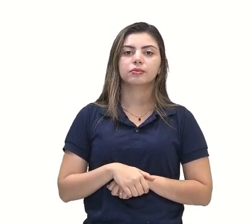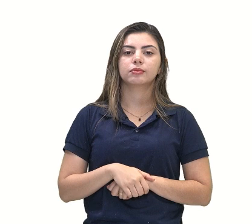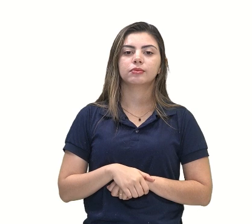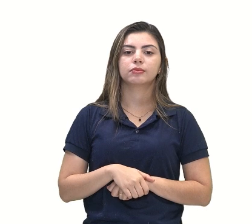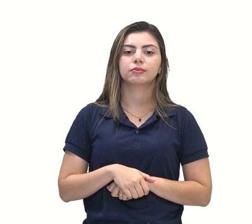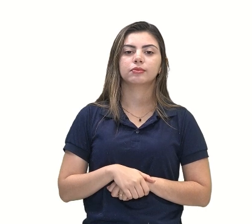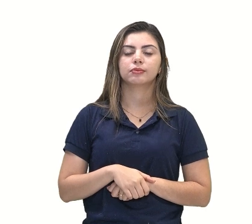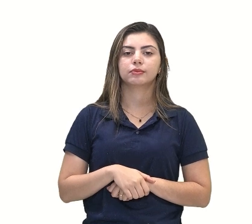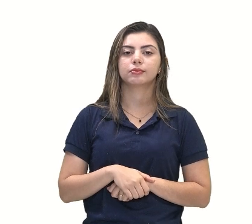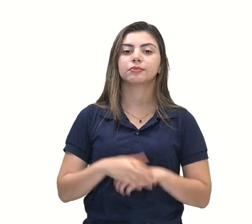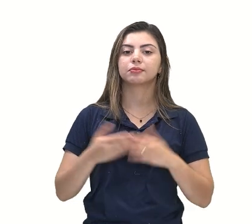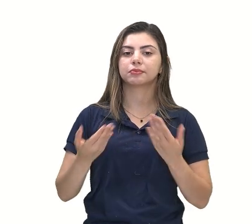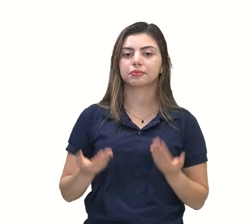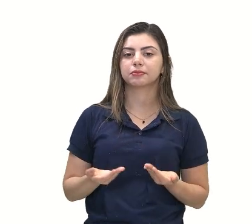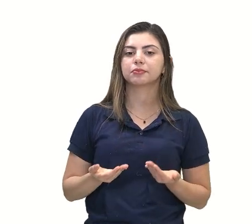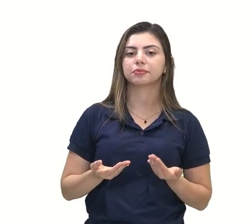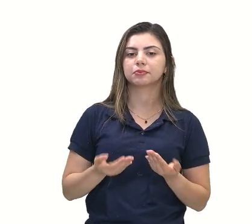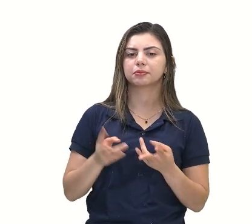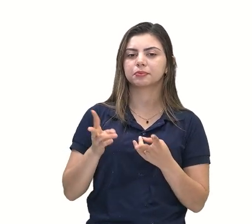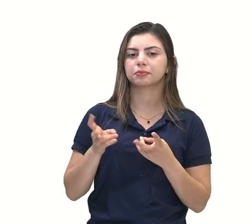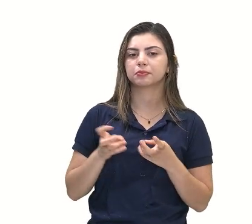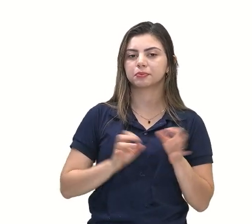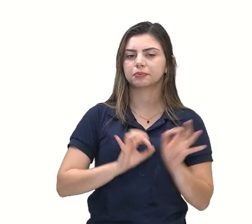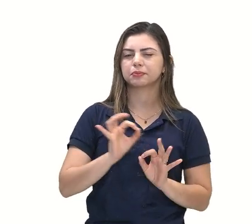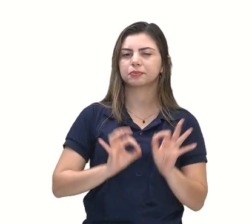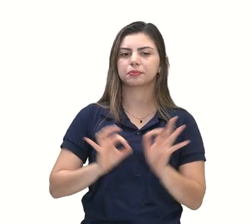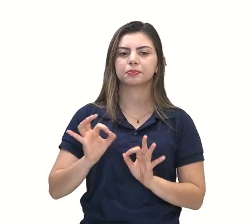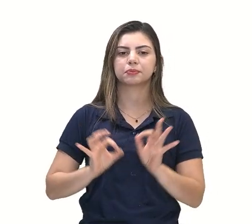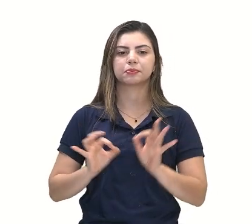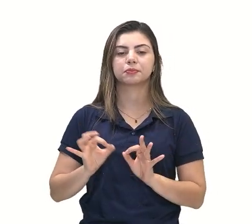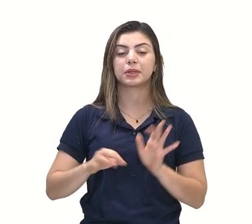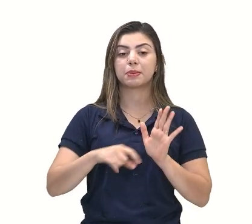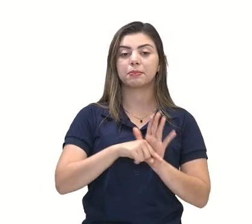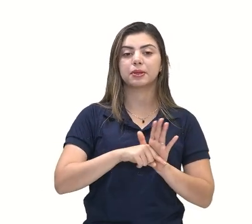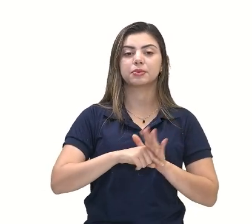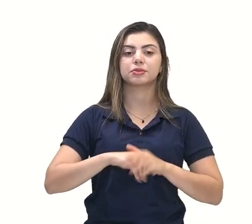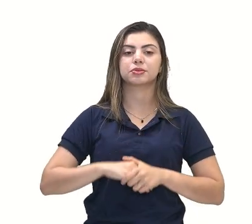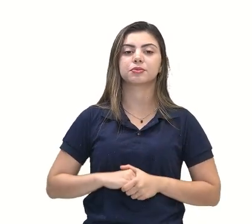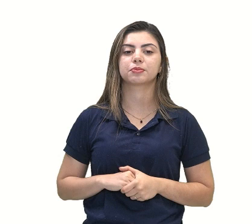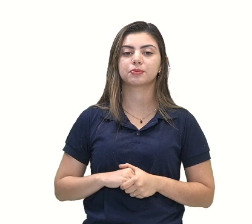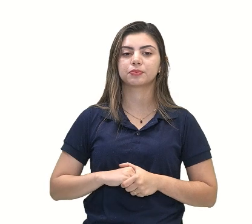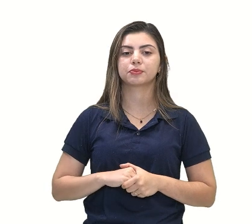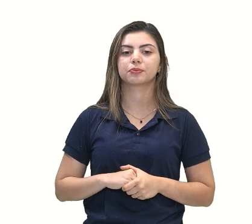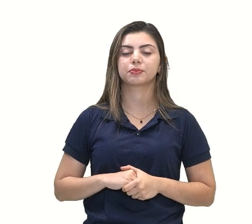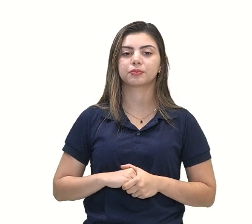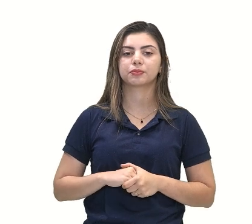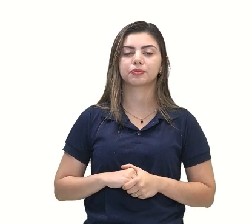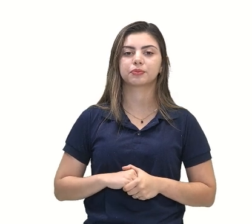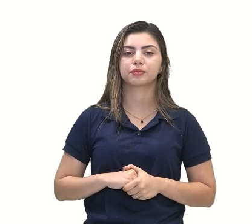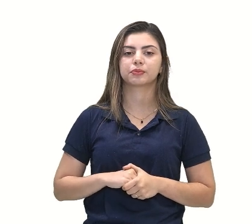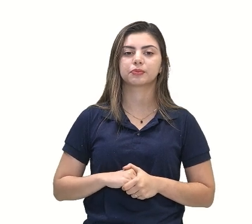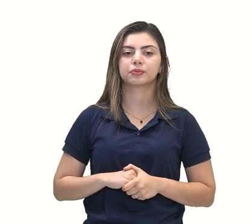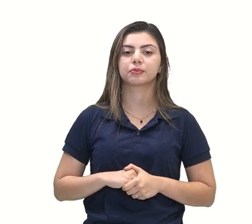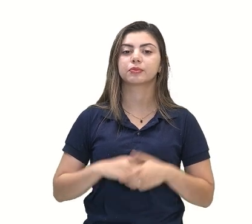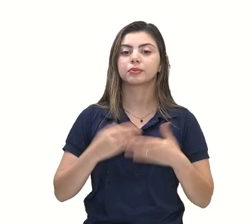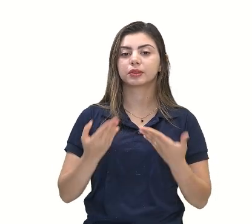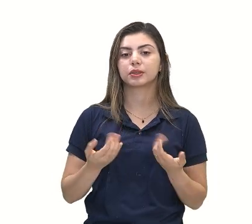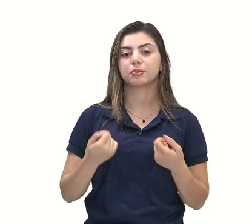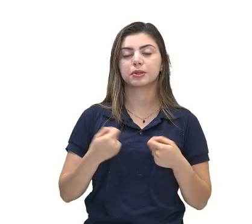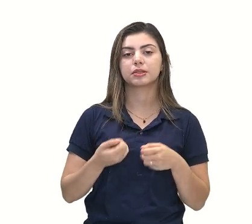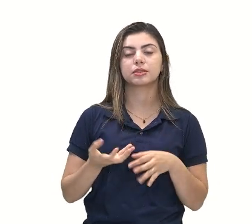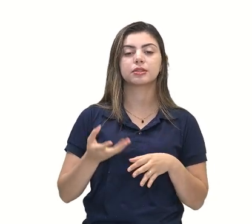Eu esqueci do sinal aqui. Só um momentinho. Aqui é menos. Menos, né? Então aqui dentro tem que ser menos